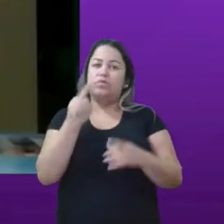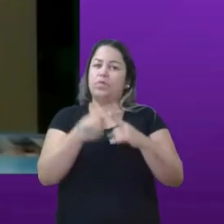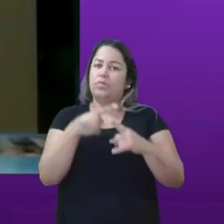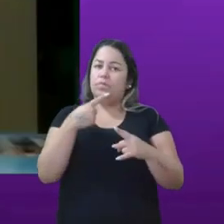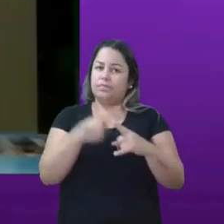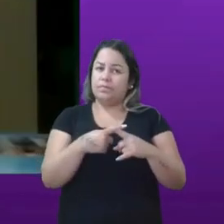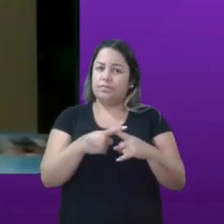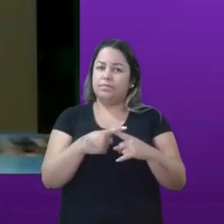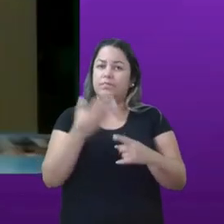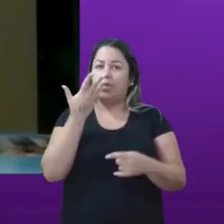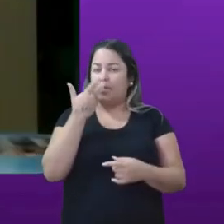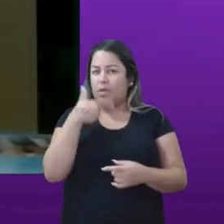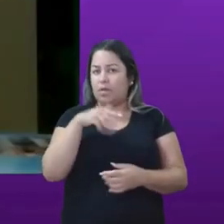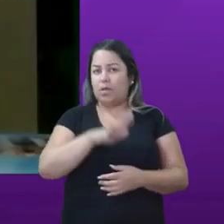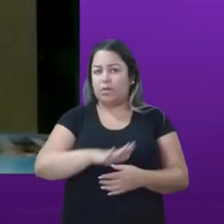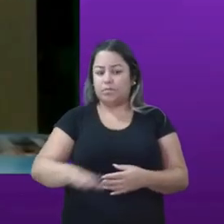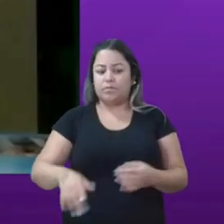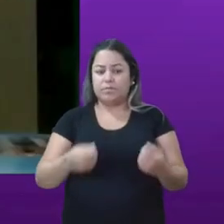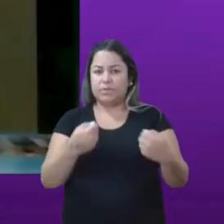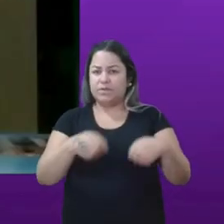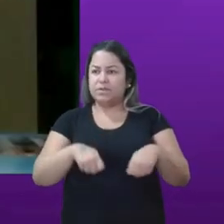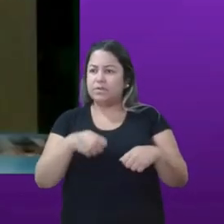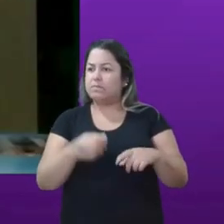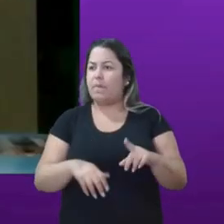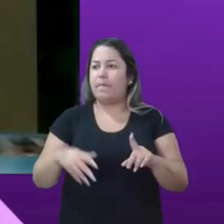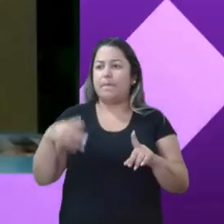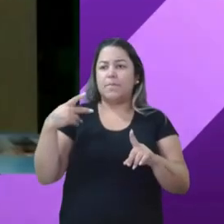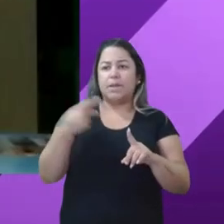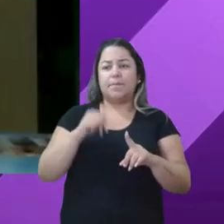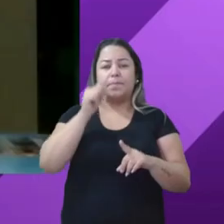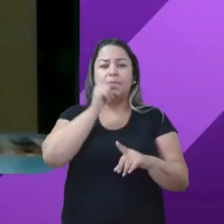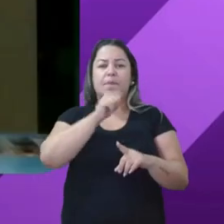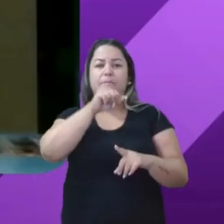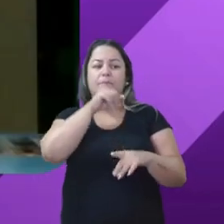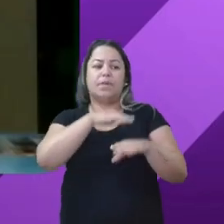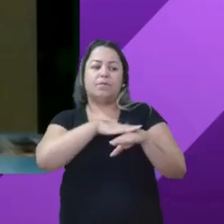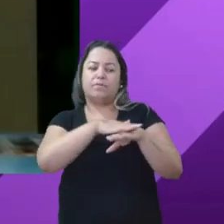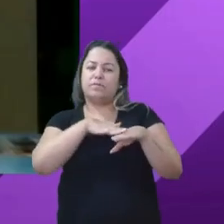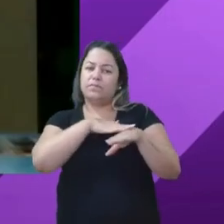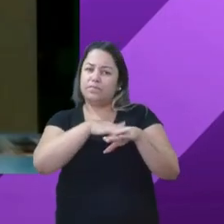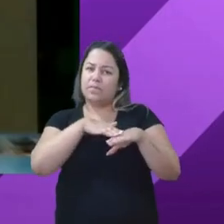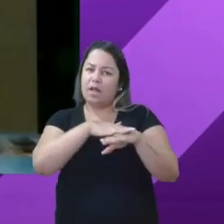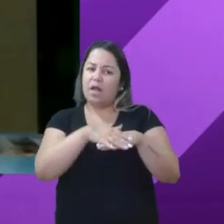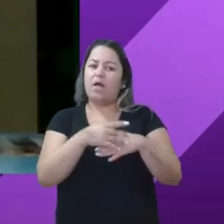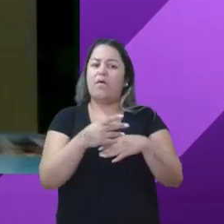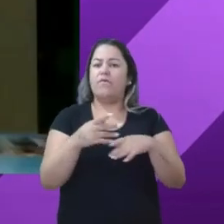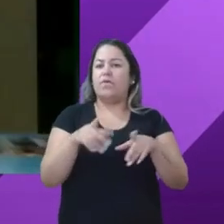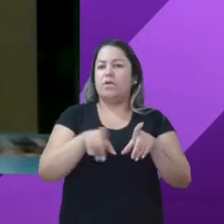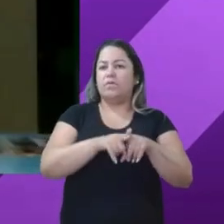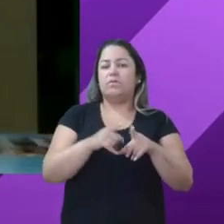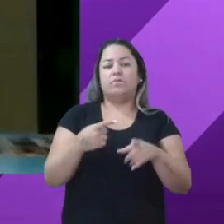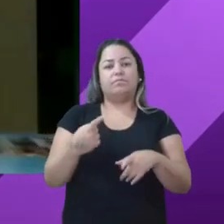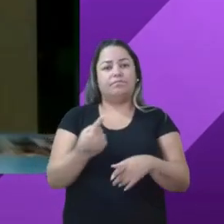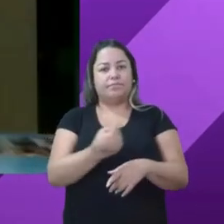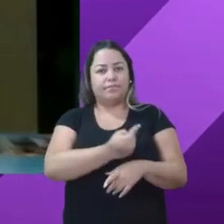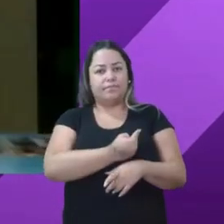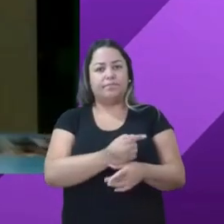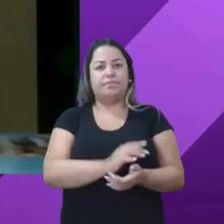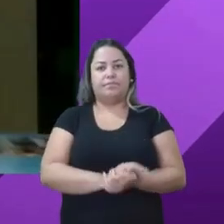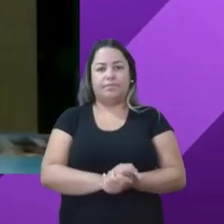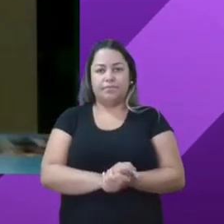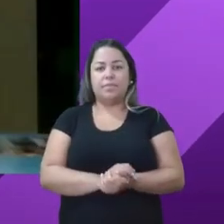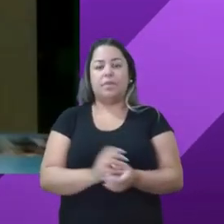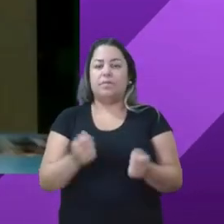que uma criança precisa apanhar. A minha mãe conversava com a gente, né? Então, olha aí, é isso que a